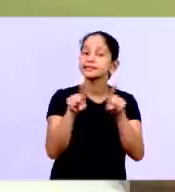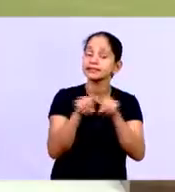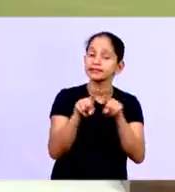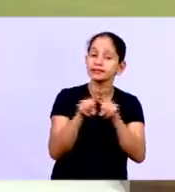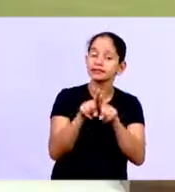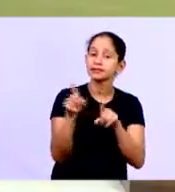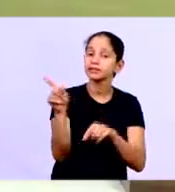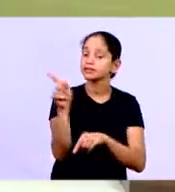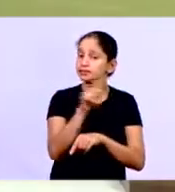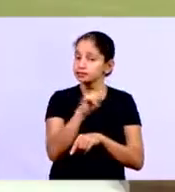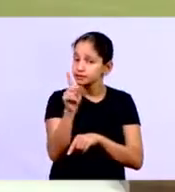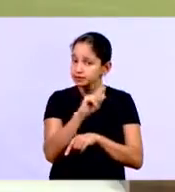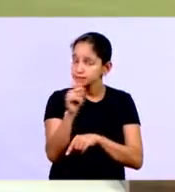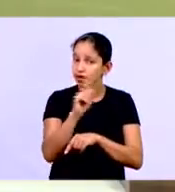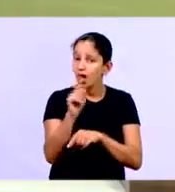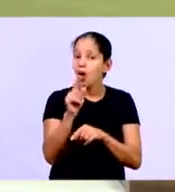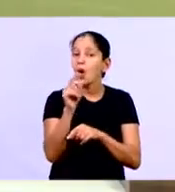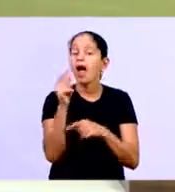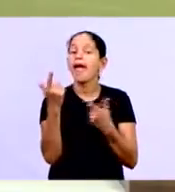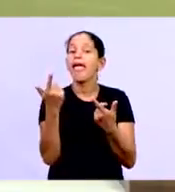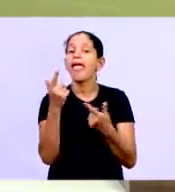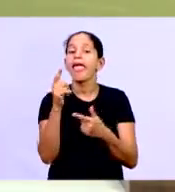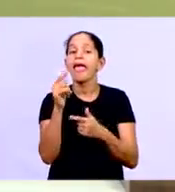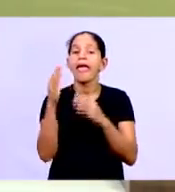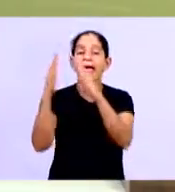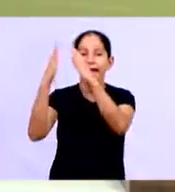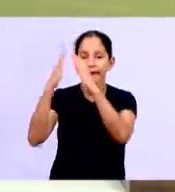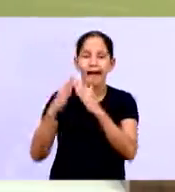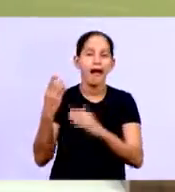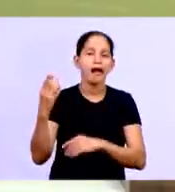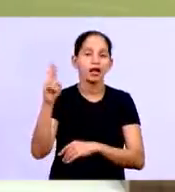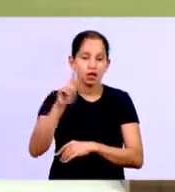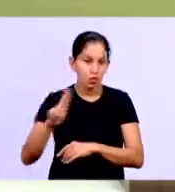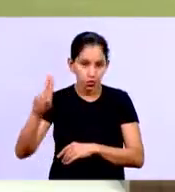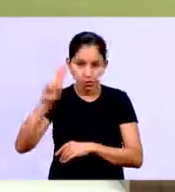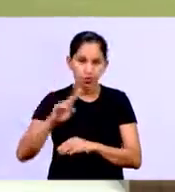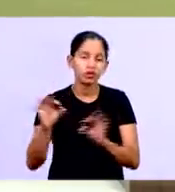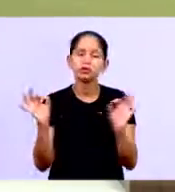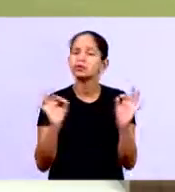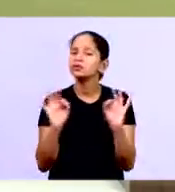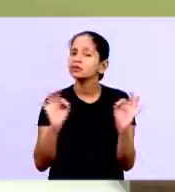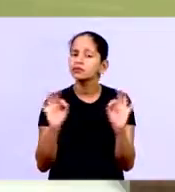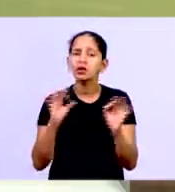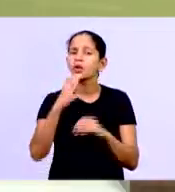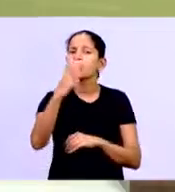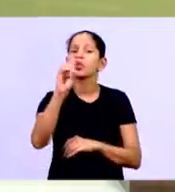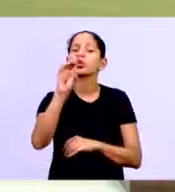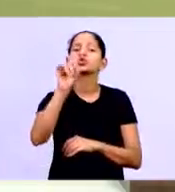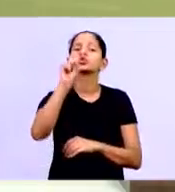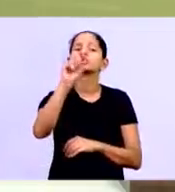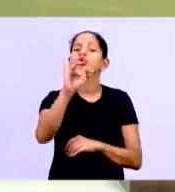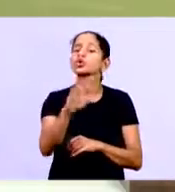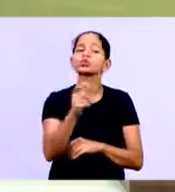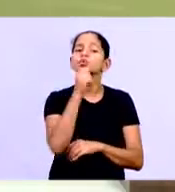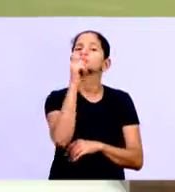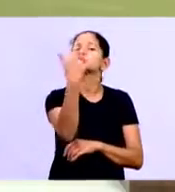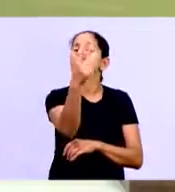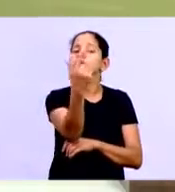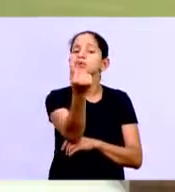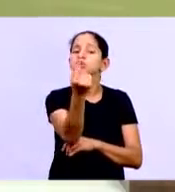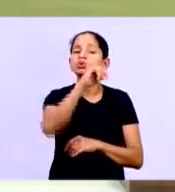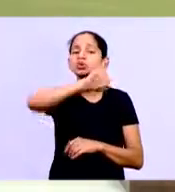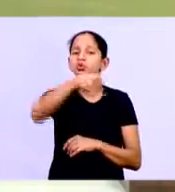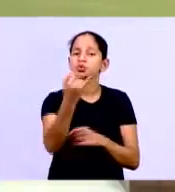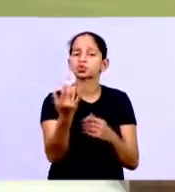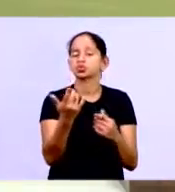em tese, consórcio não acarreta juros, porque você não tomou dinheiro emprestado, nem comprou um bem